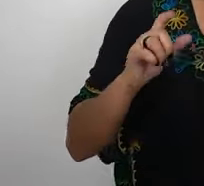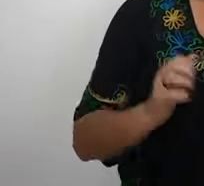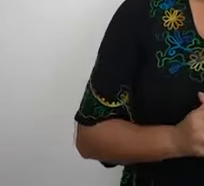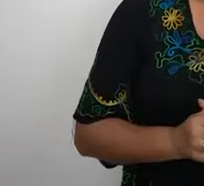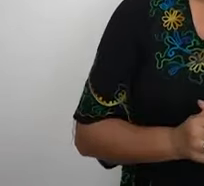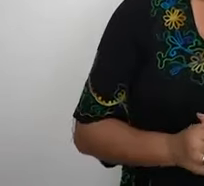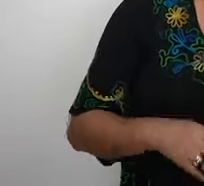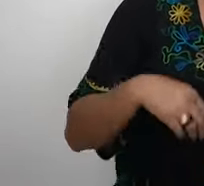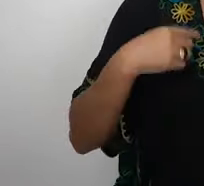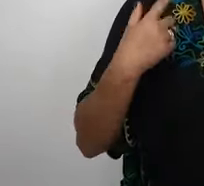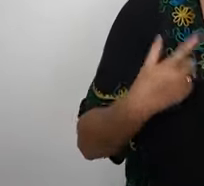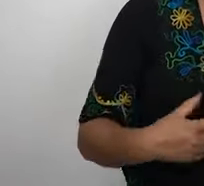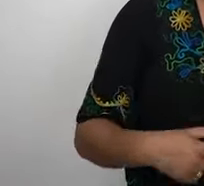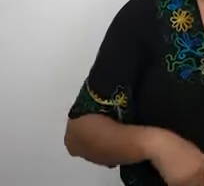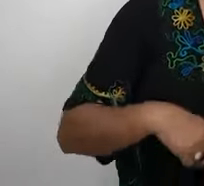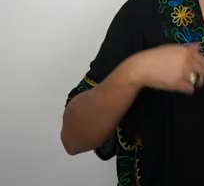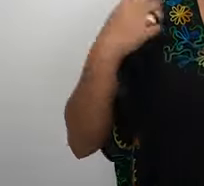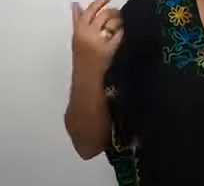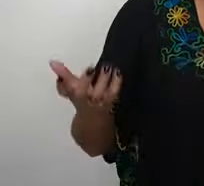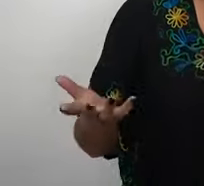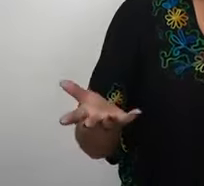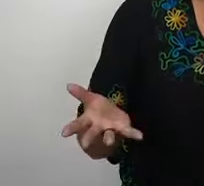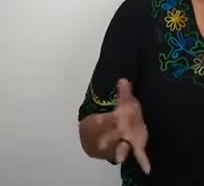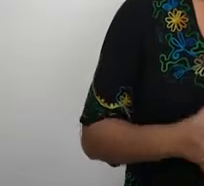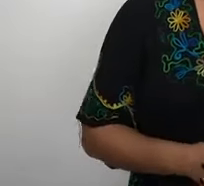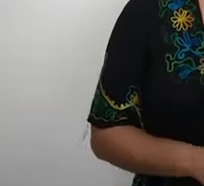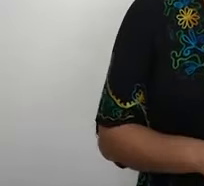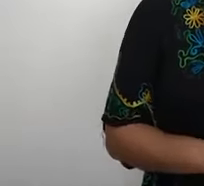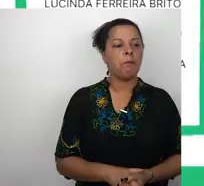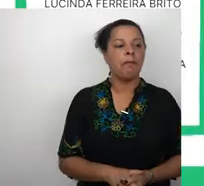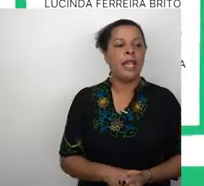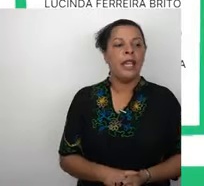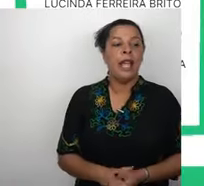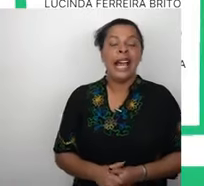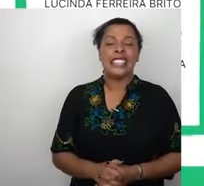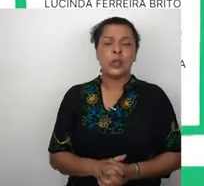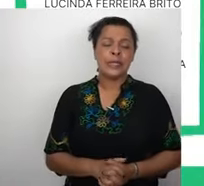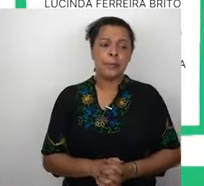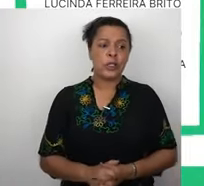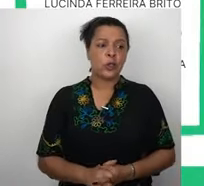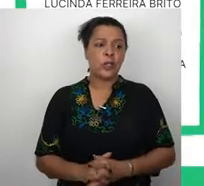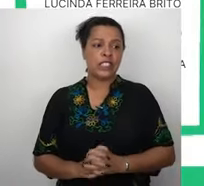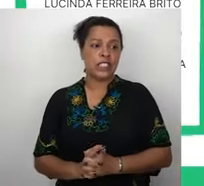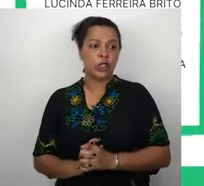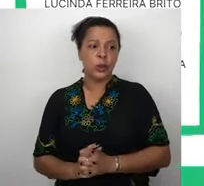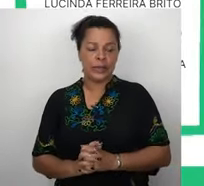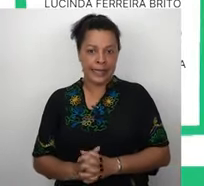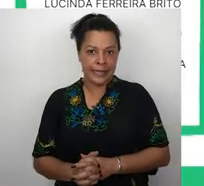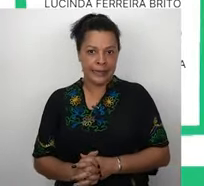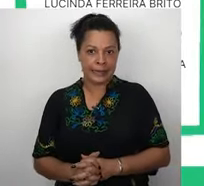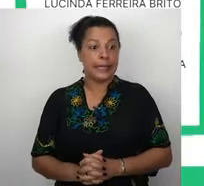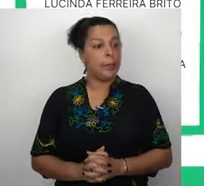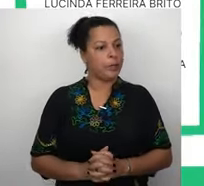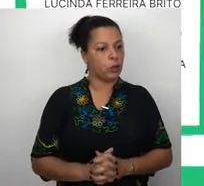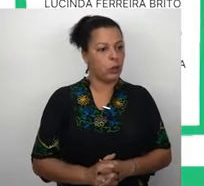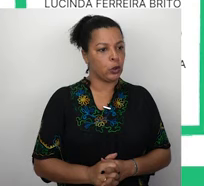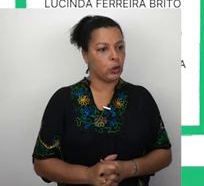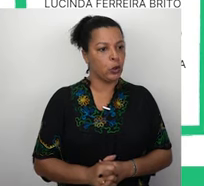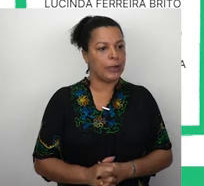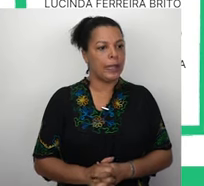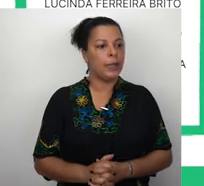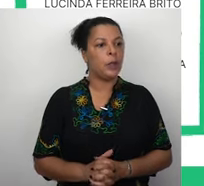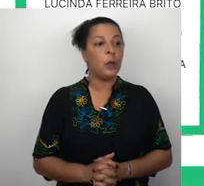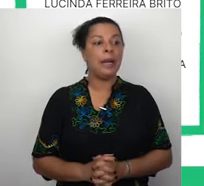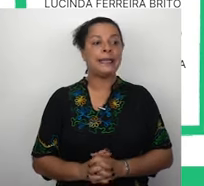usa o classificador, o teatro e etc. As concepções de surdez e da